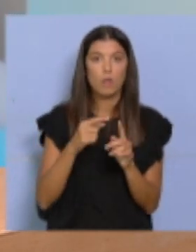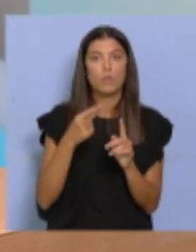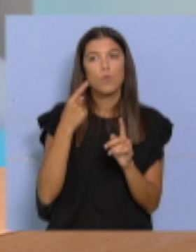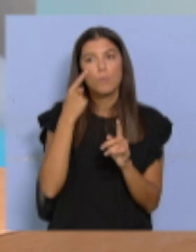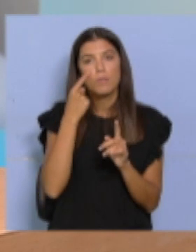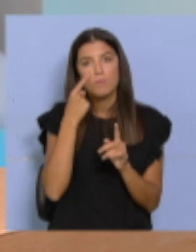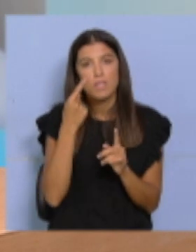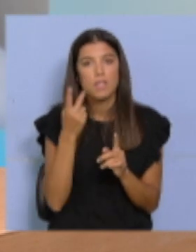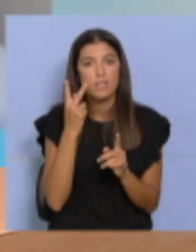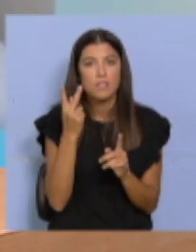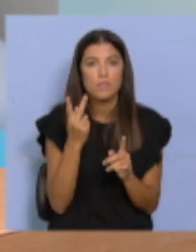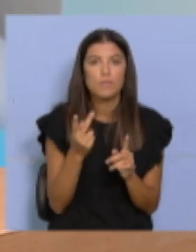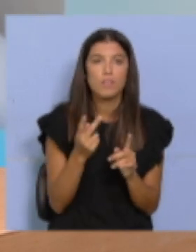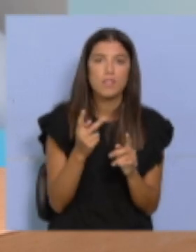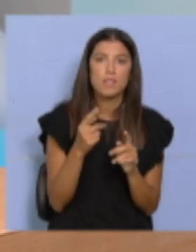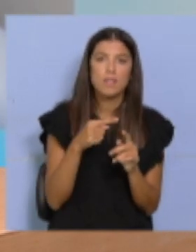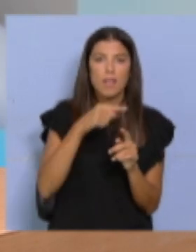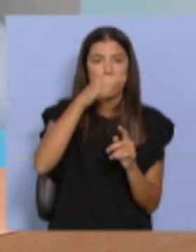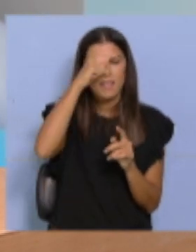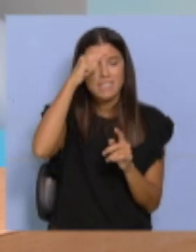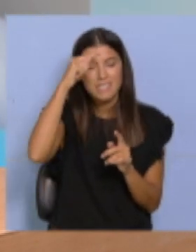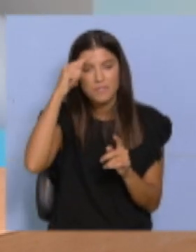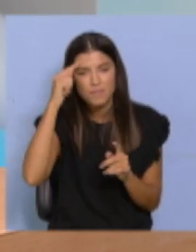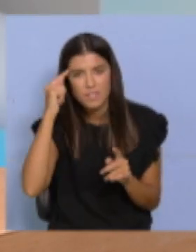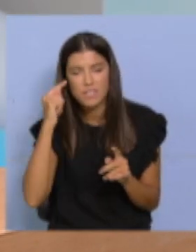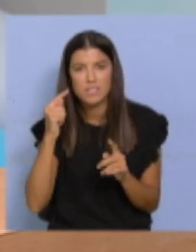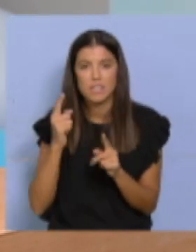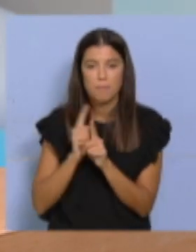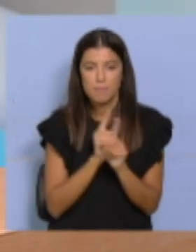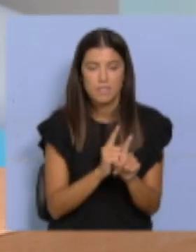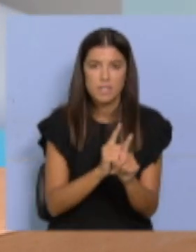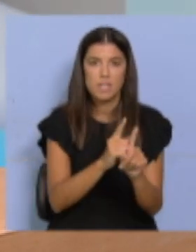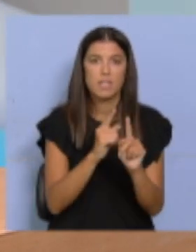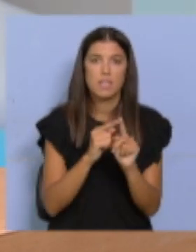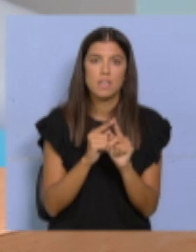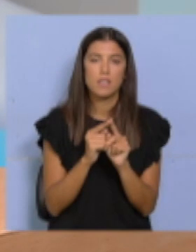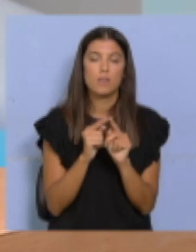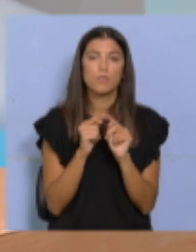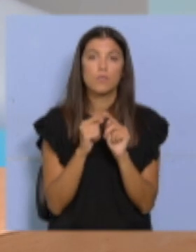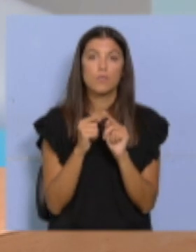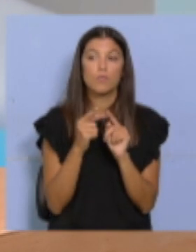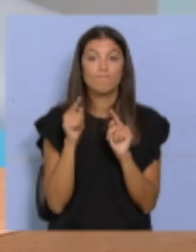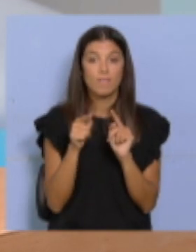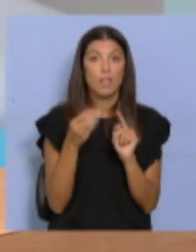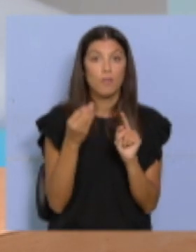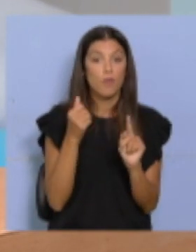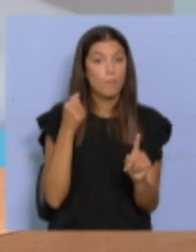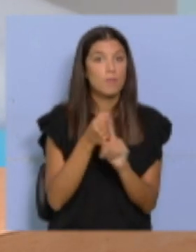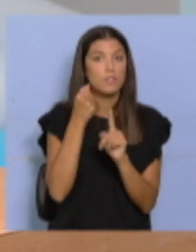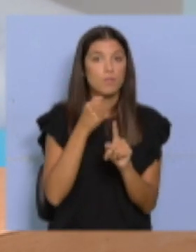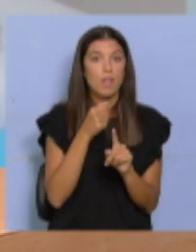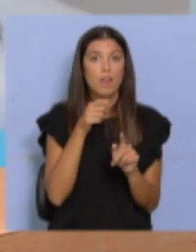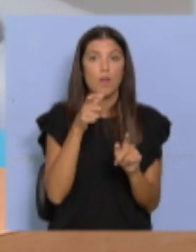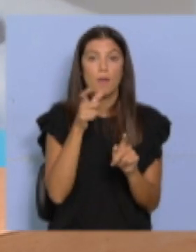perseguição, de trabalho, era alguém que anunciou, que foi de terra em terra, um verdadeiro missionário, um verdadeiro